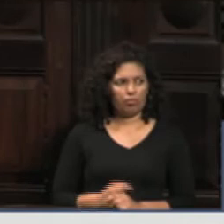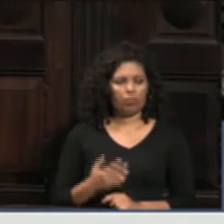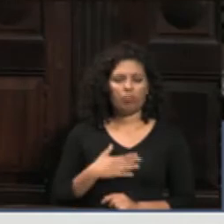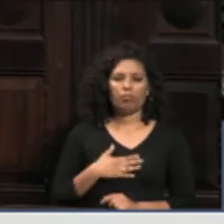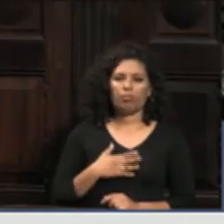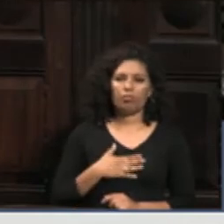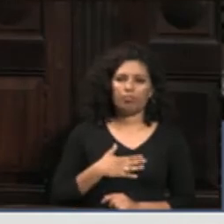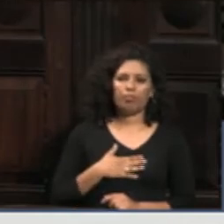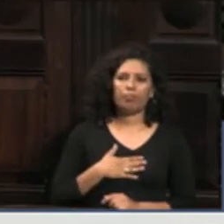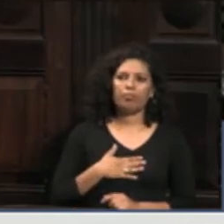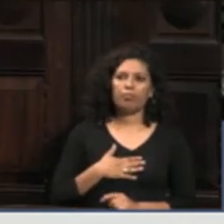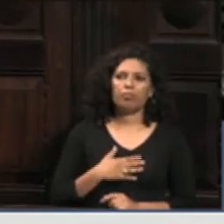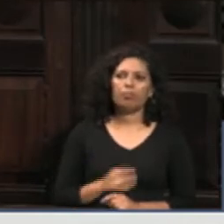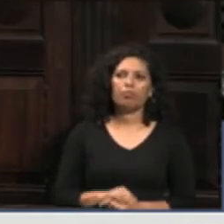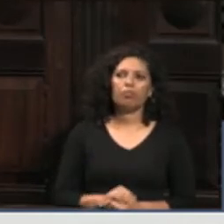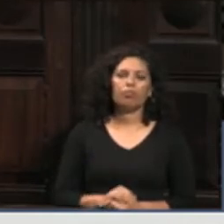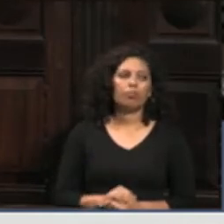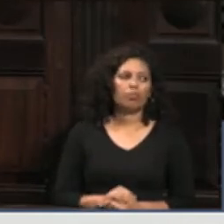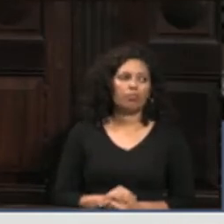Eu